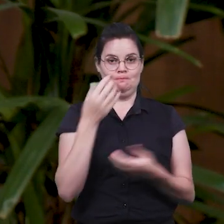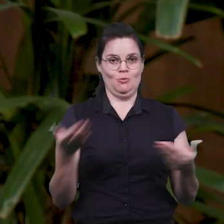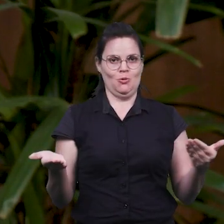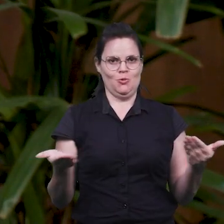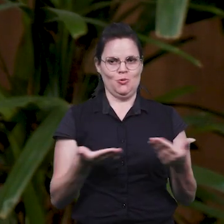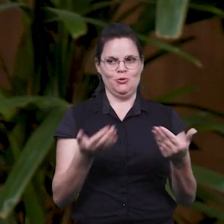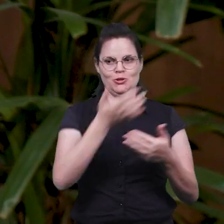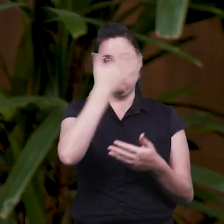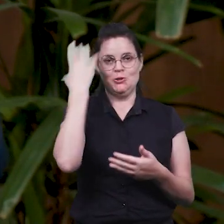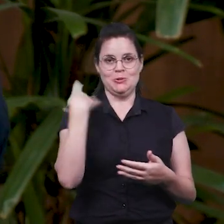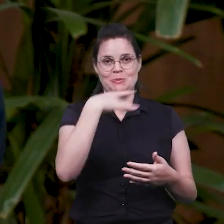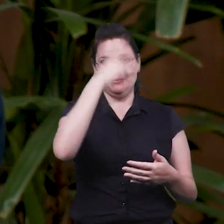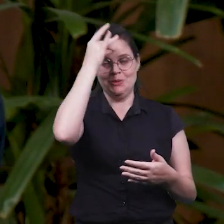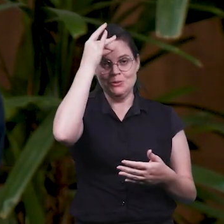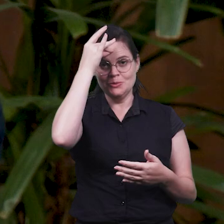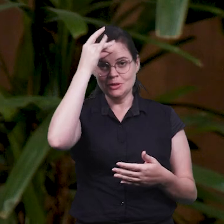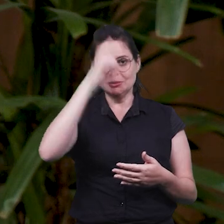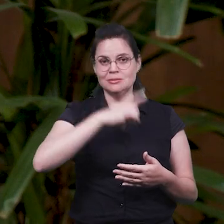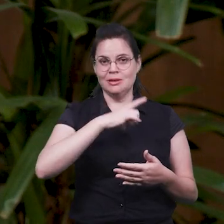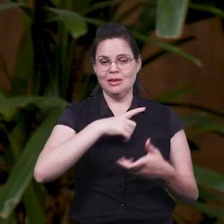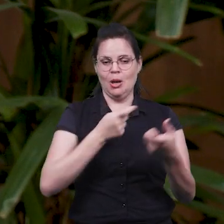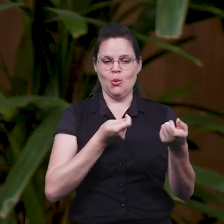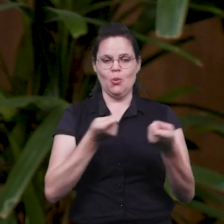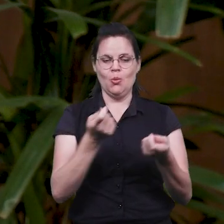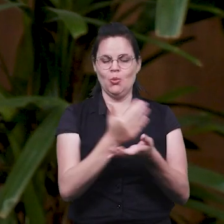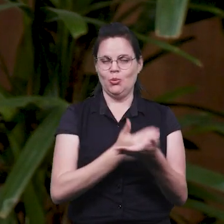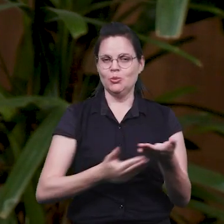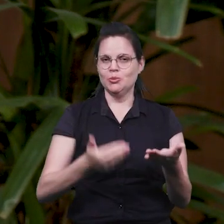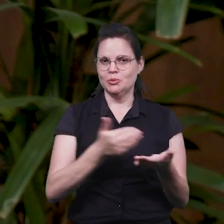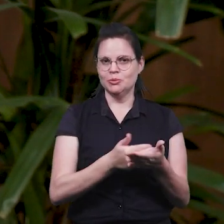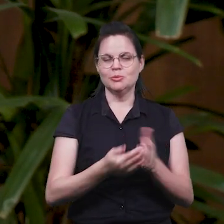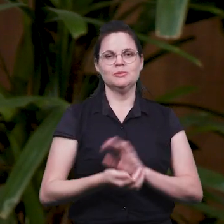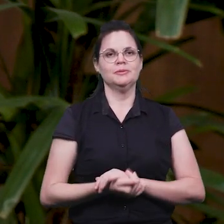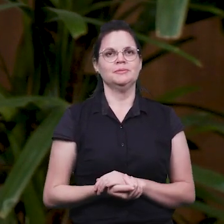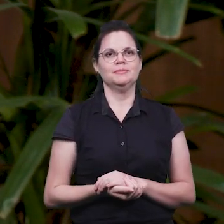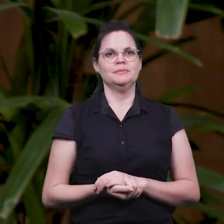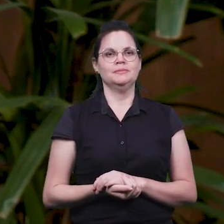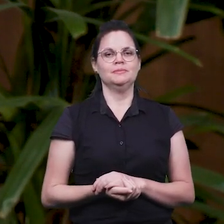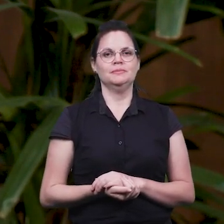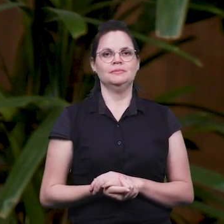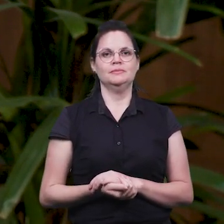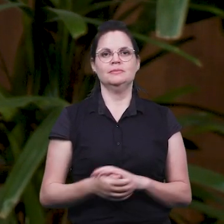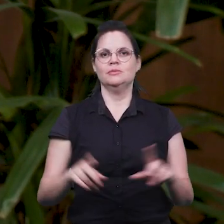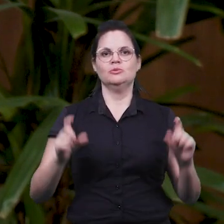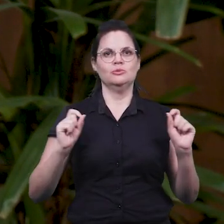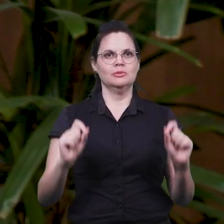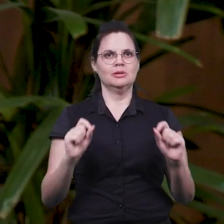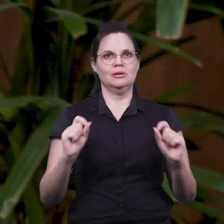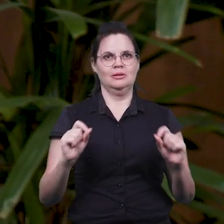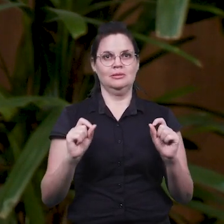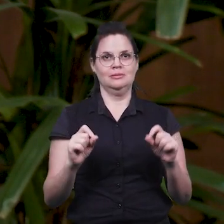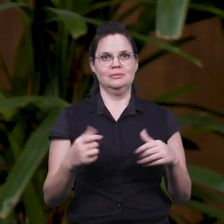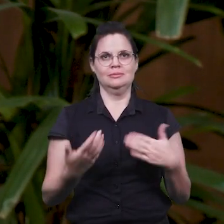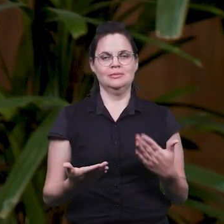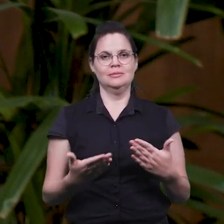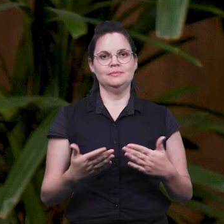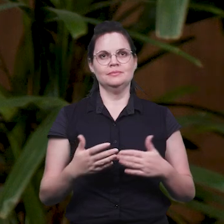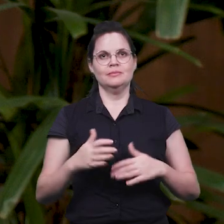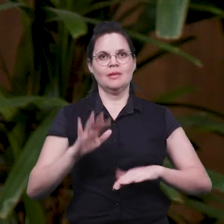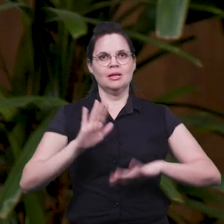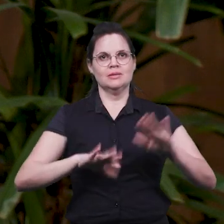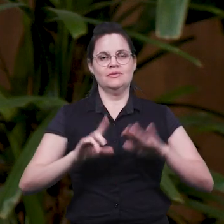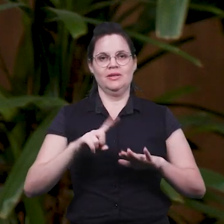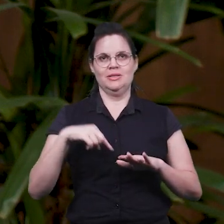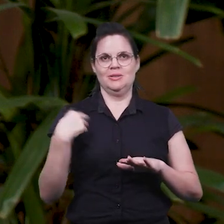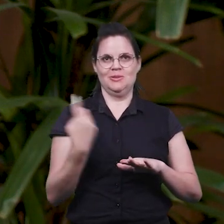do Espírito Santo, nesta liderança do Espírito Santo, que não raras vezes nas